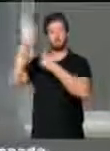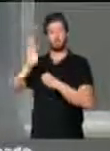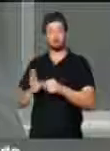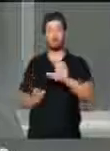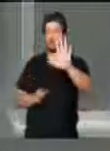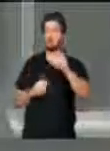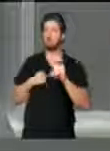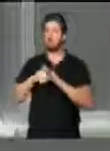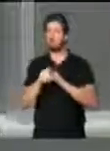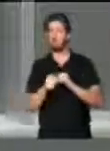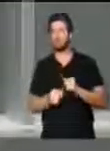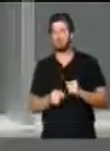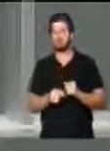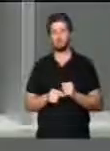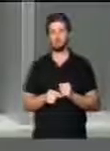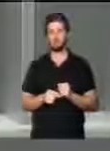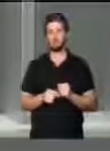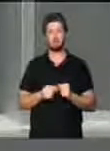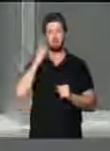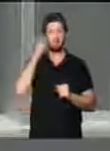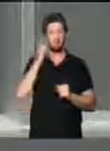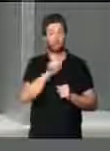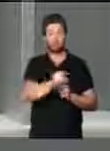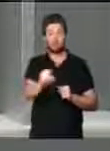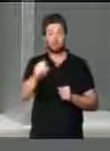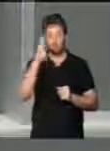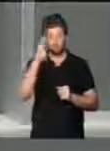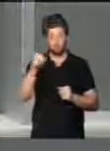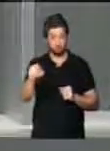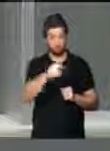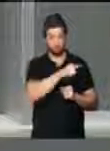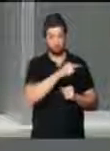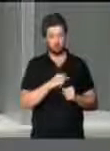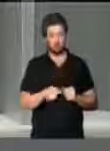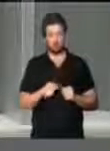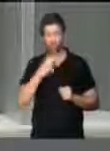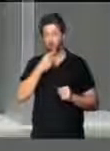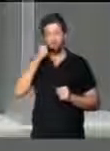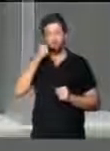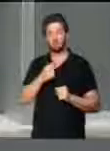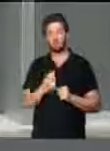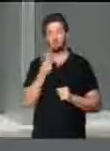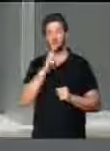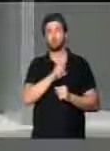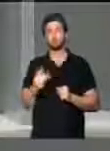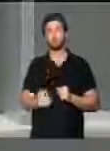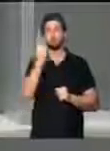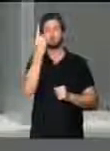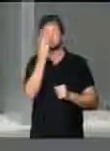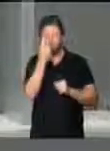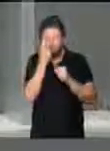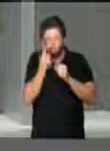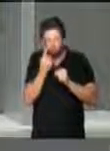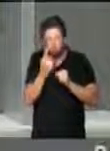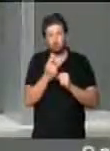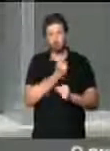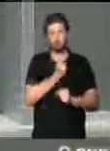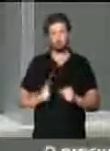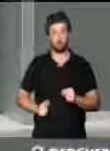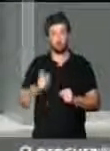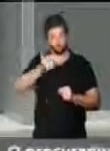pergunto, citem deputados, senhores, senhoras, citem uma medida do